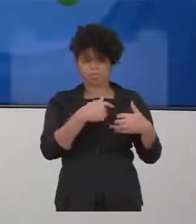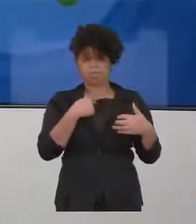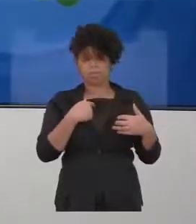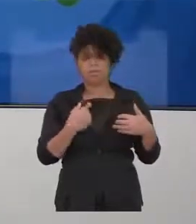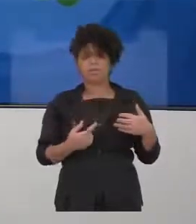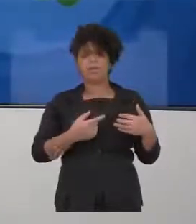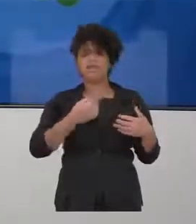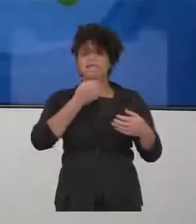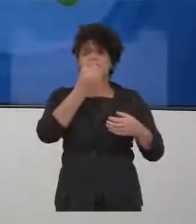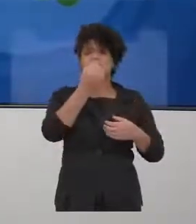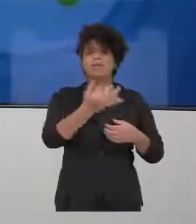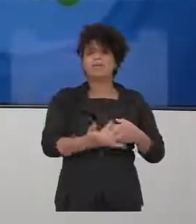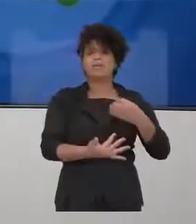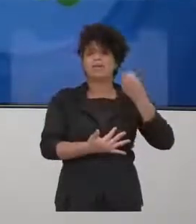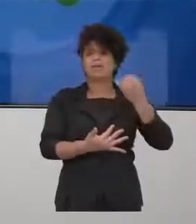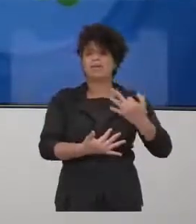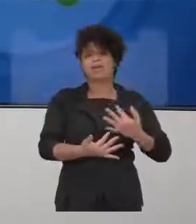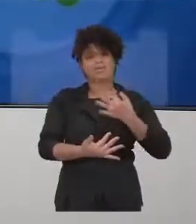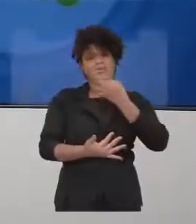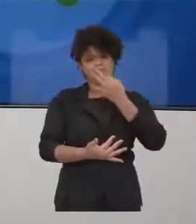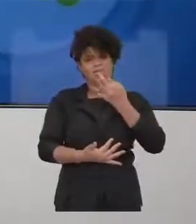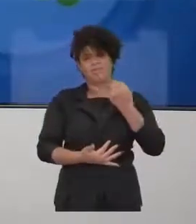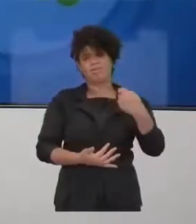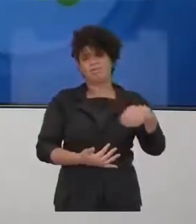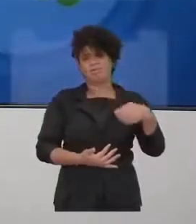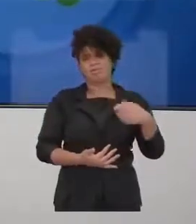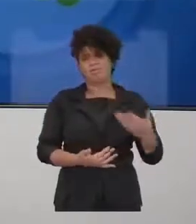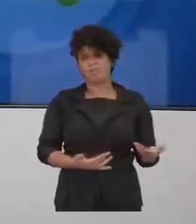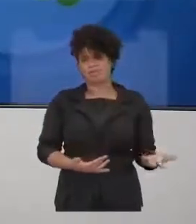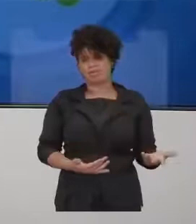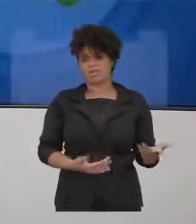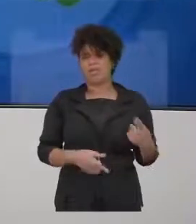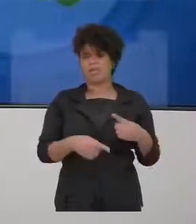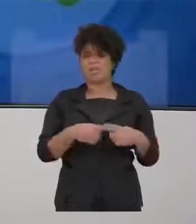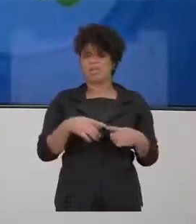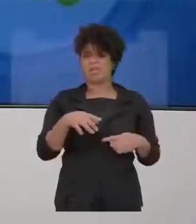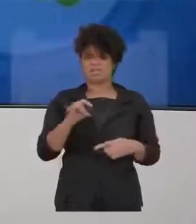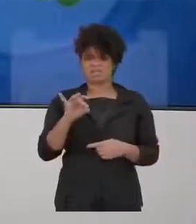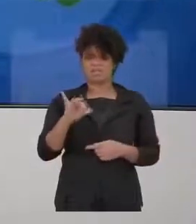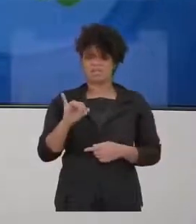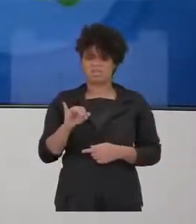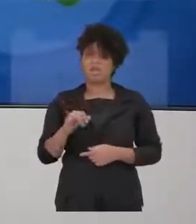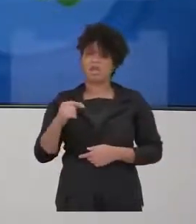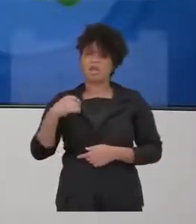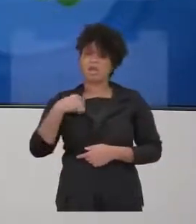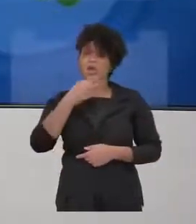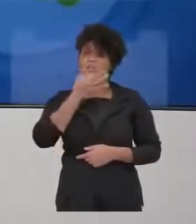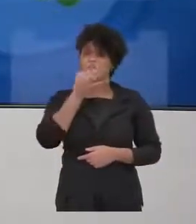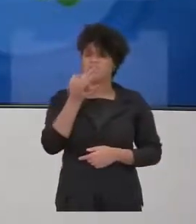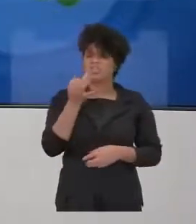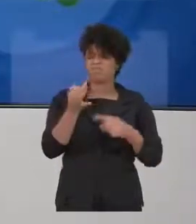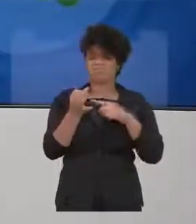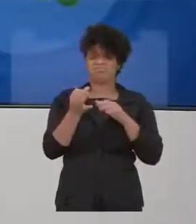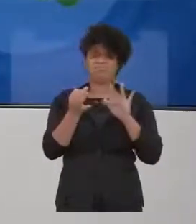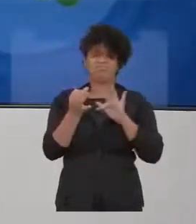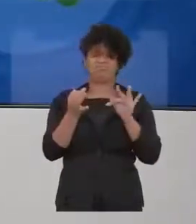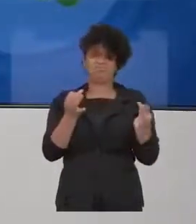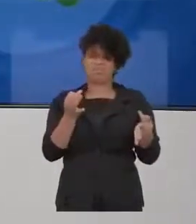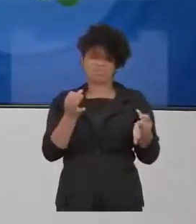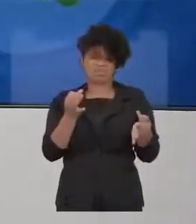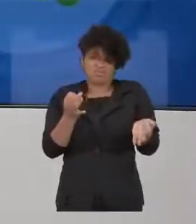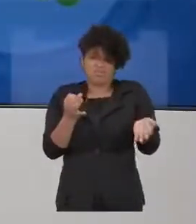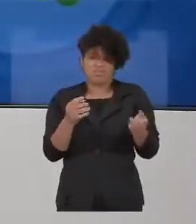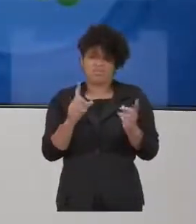argumentos. Então, olha só, se a opinião por si só é muito raso, é algo que eu falei que não vale nada, porque uma opinião, de